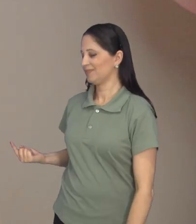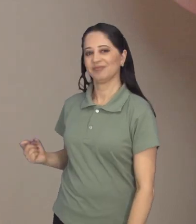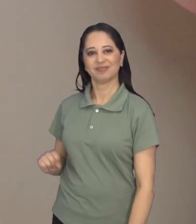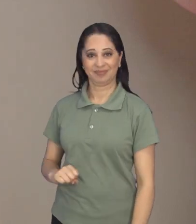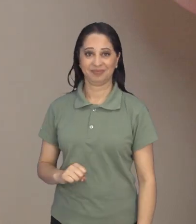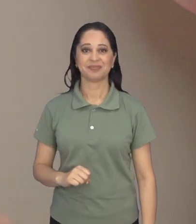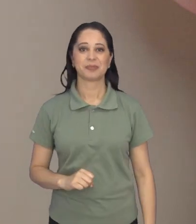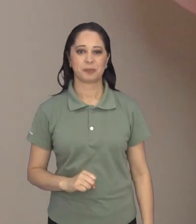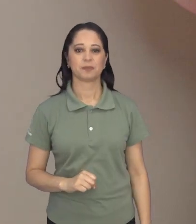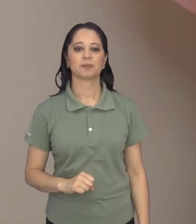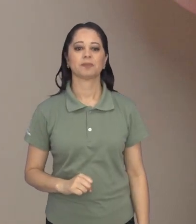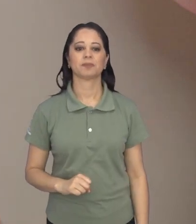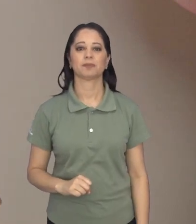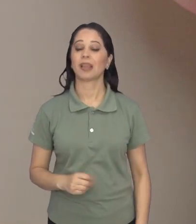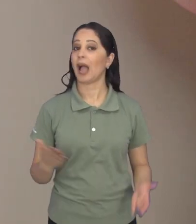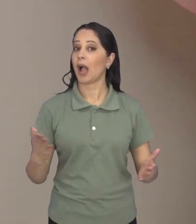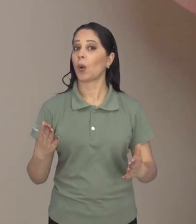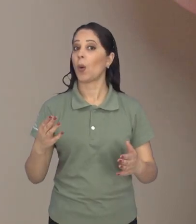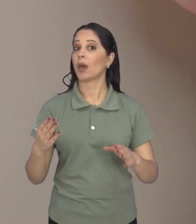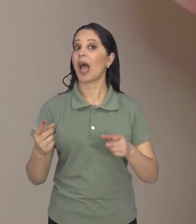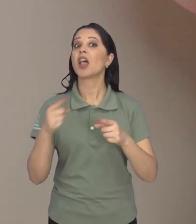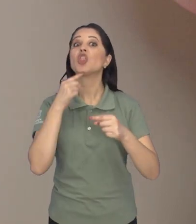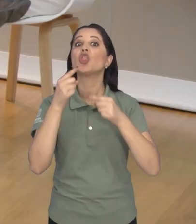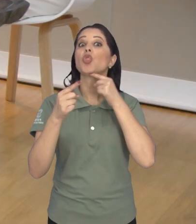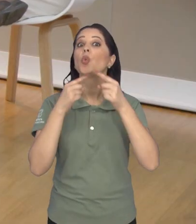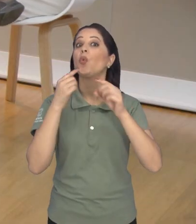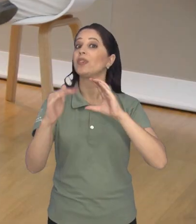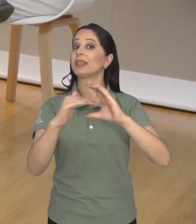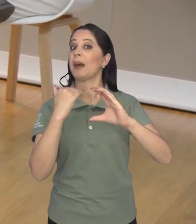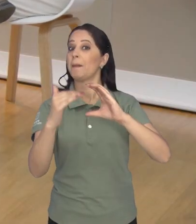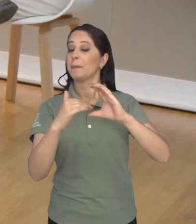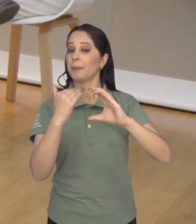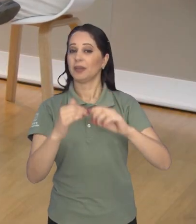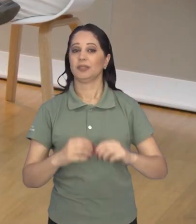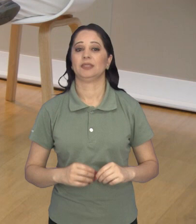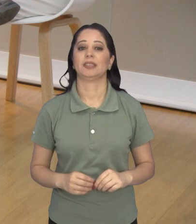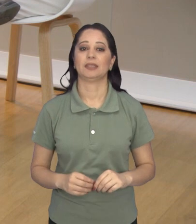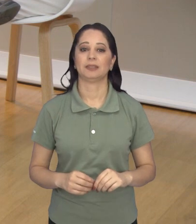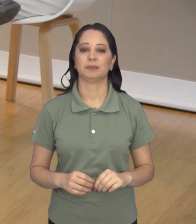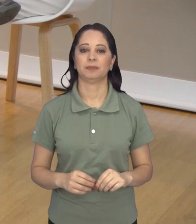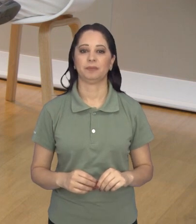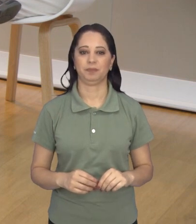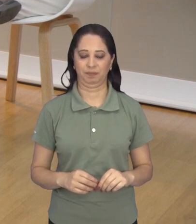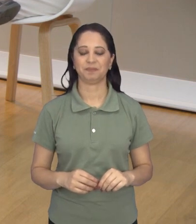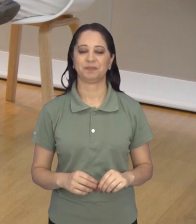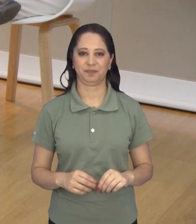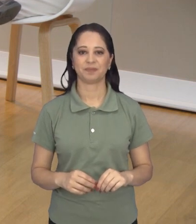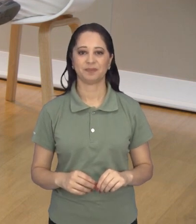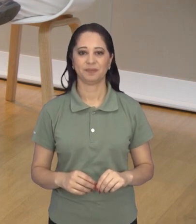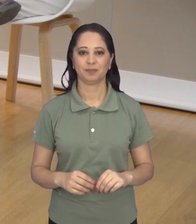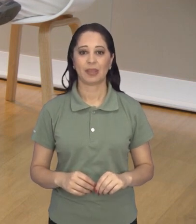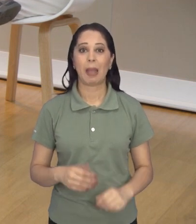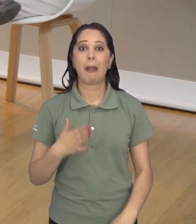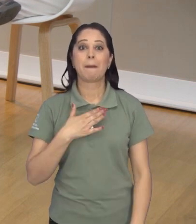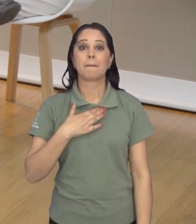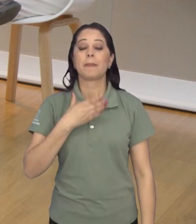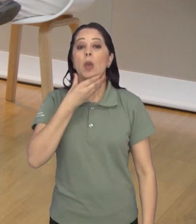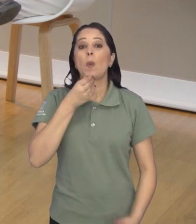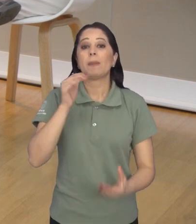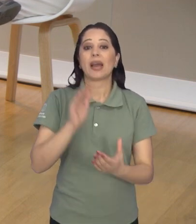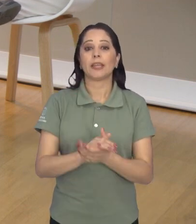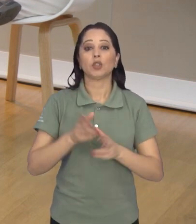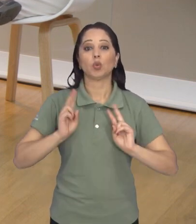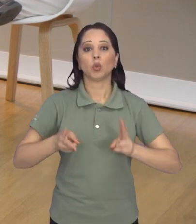aparecendo aqui, ó, no cantinho da TV. Doutor, vamos ver as perguntas que chegaram durante a semana para a gente. Por favor, Matheus. Aí.